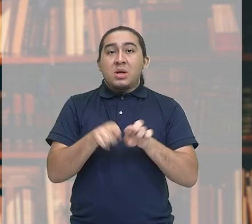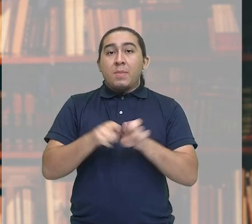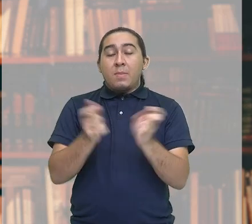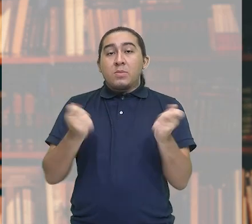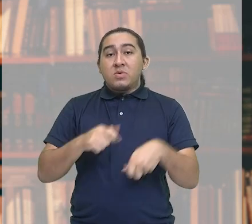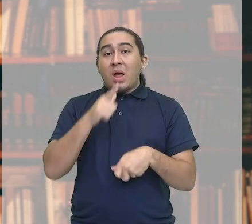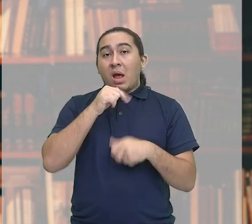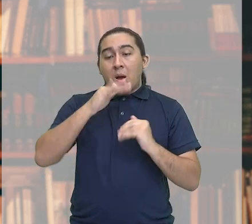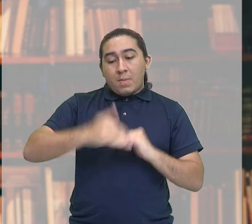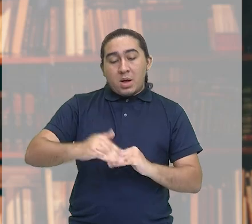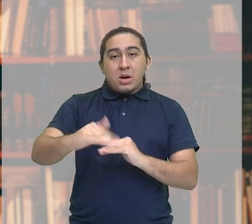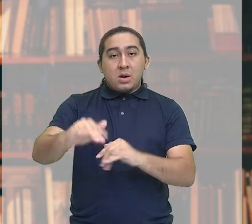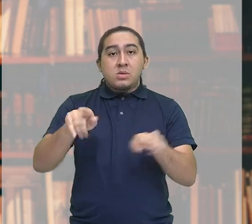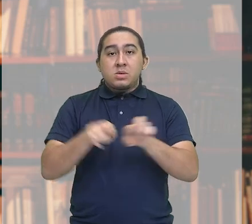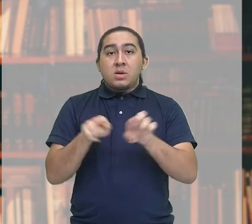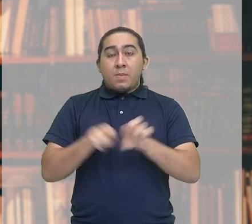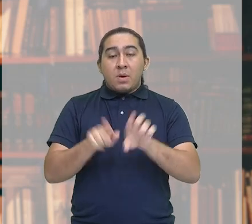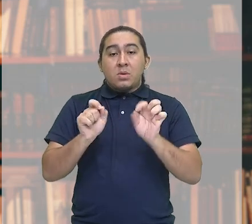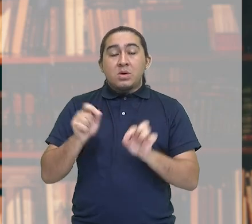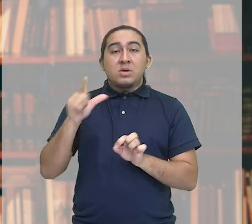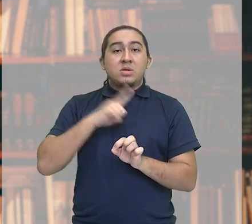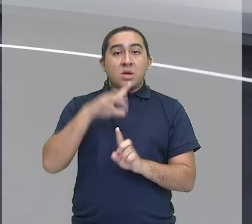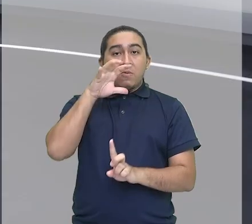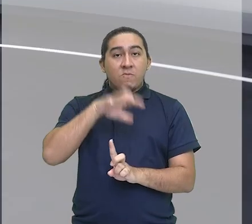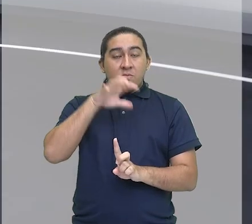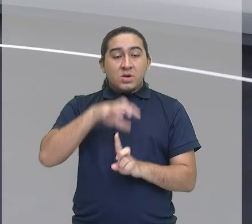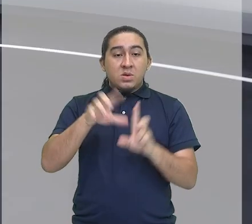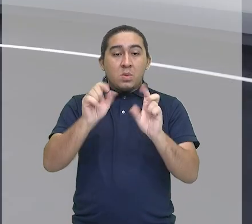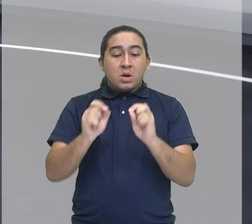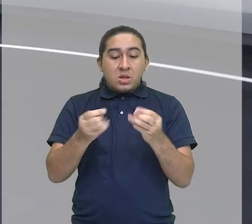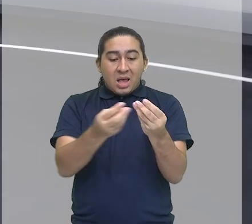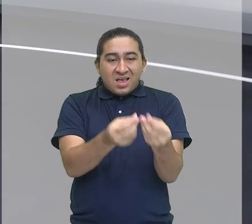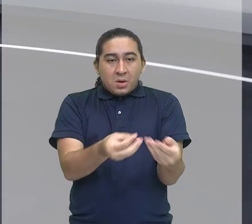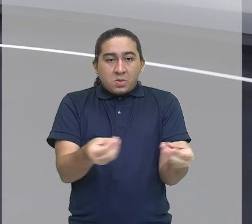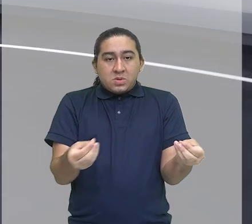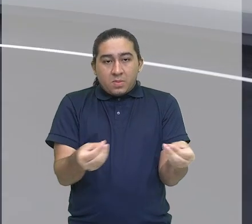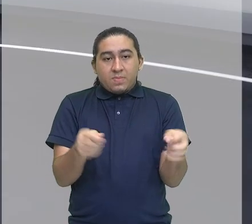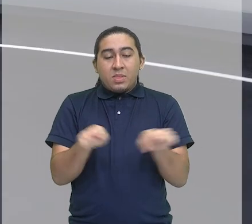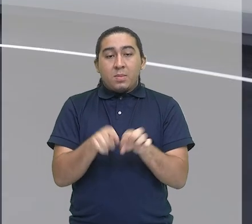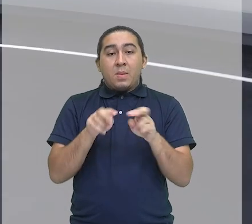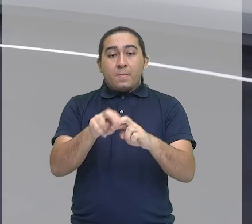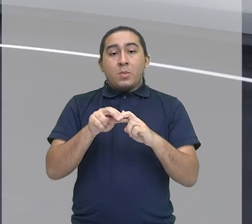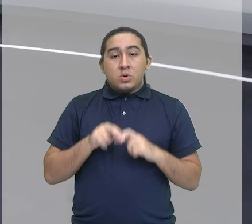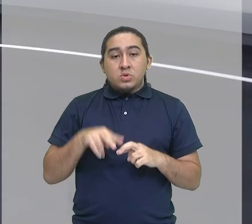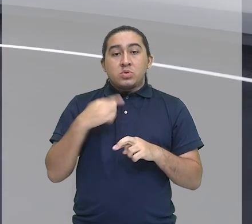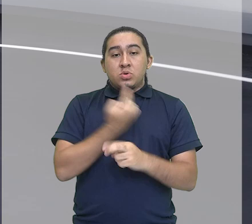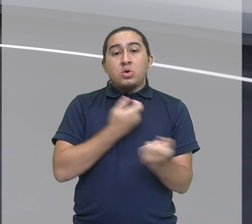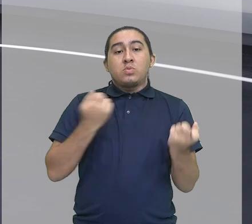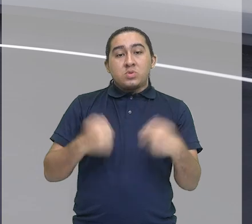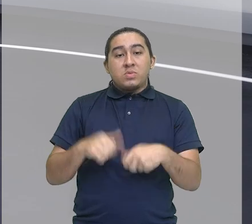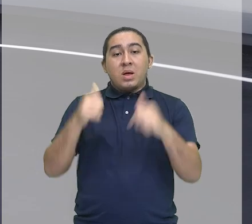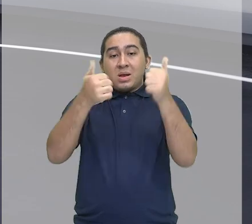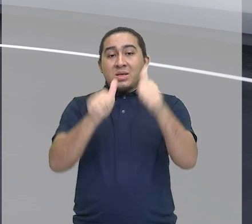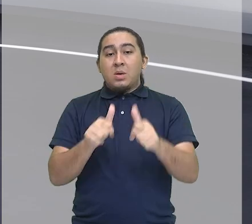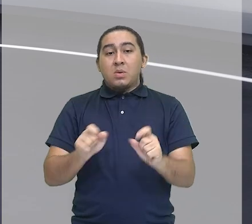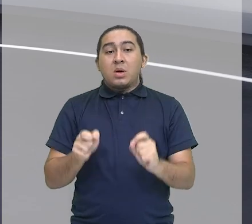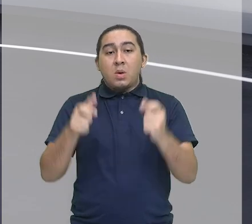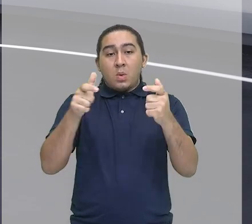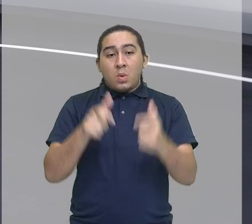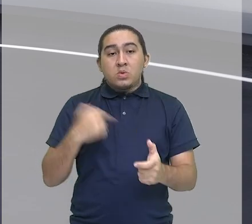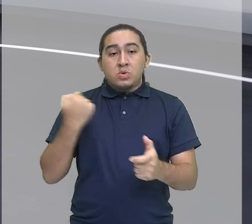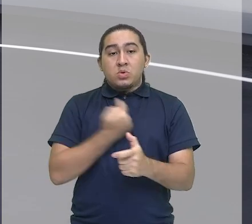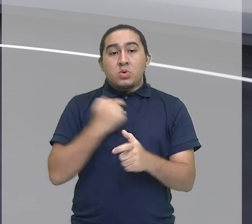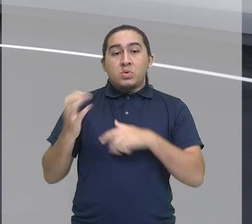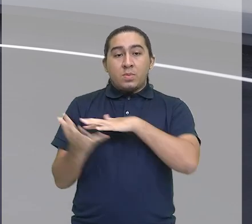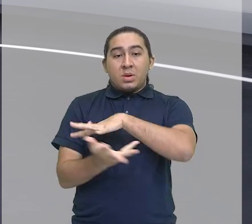que vai influenciar diretamente na erosão costeira. E é dessa forma, professor Dyson, que a gente pode verificar que a posição do nosso planeta